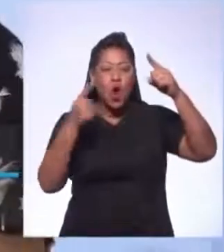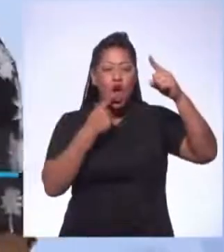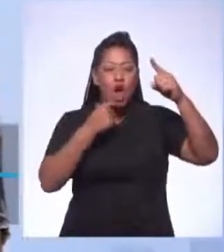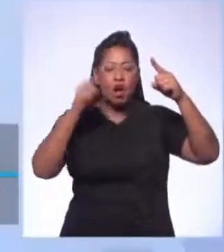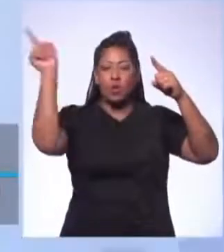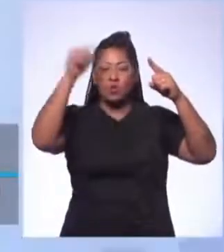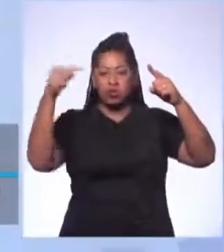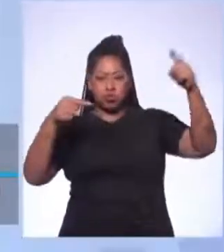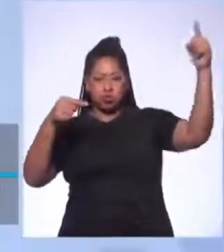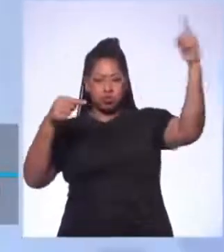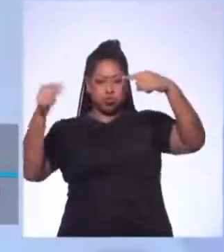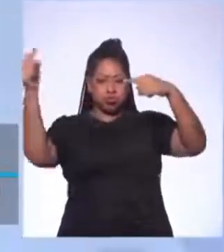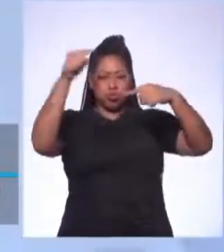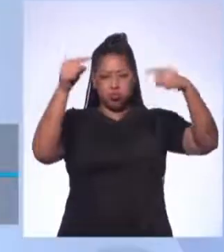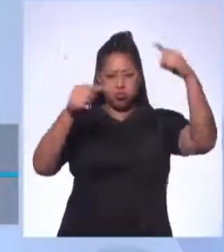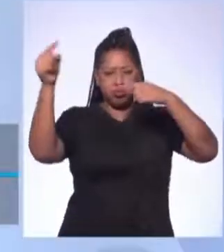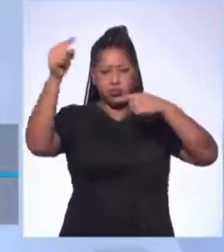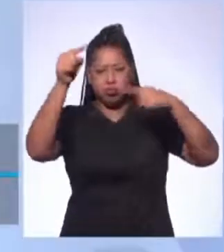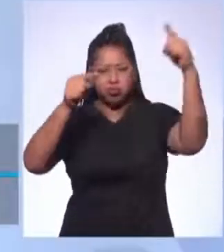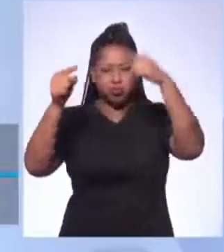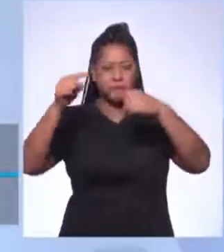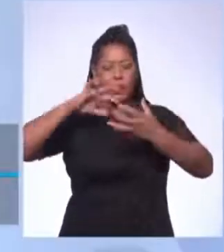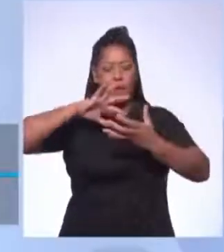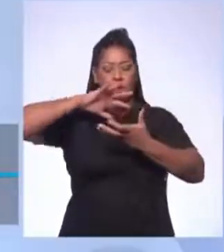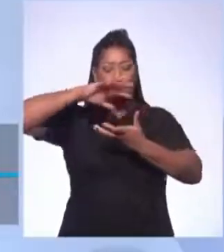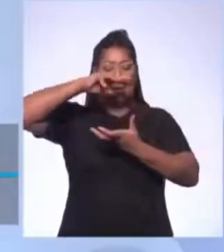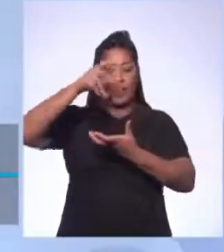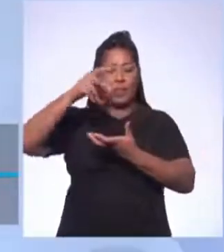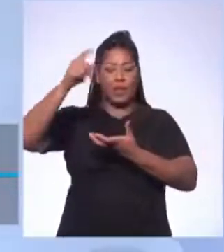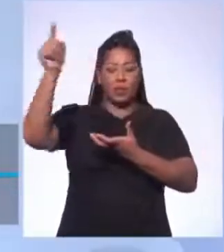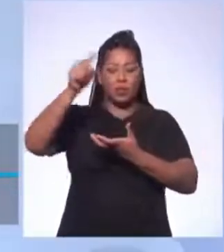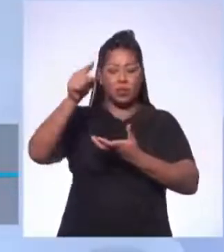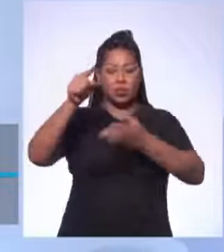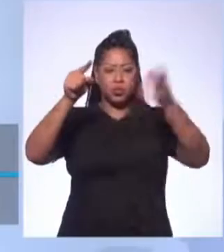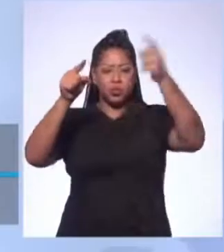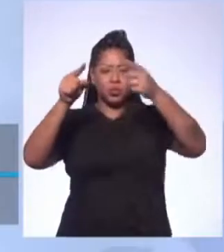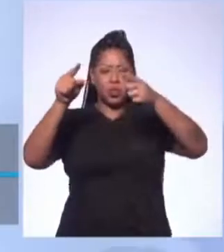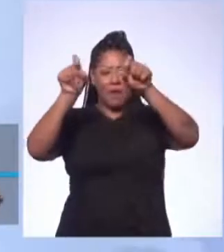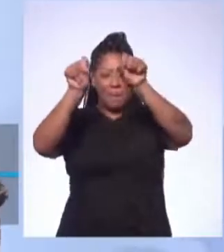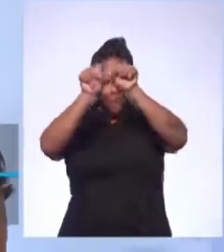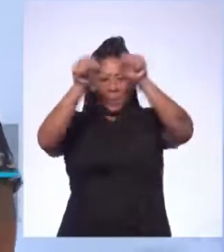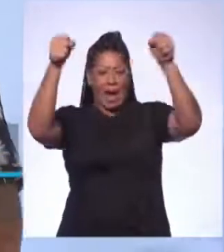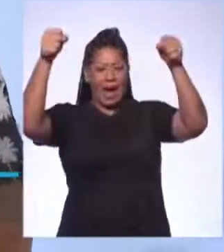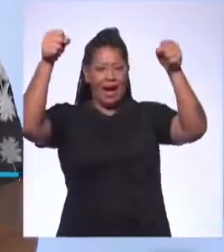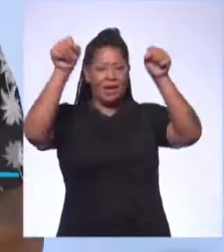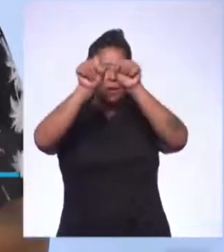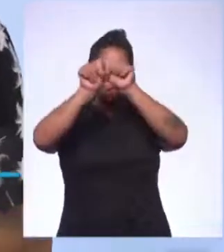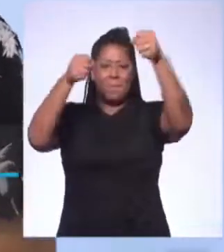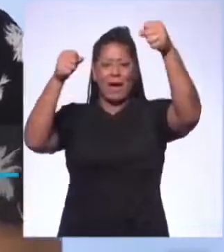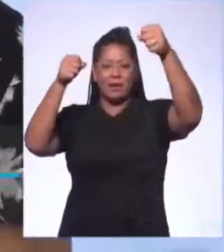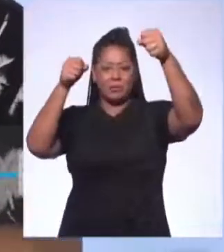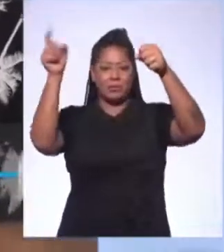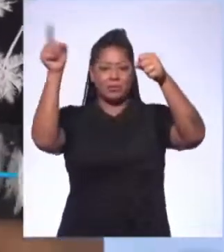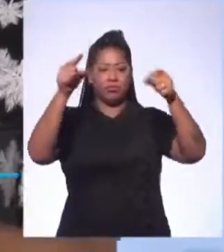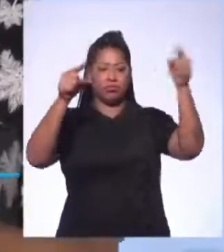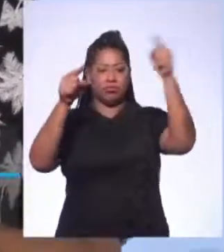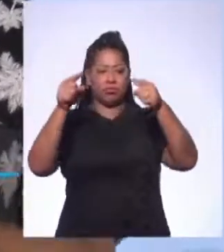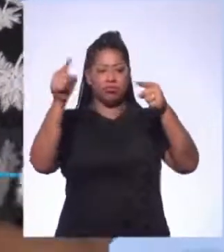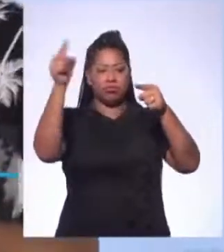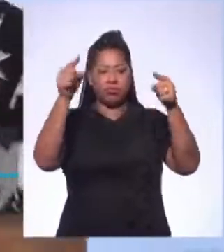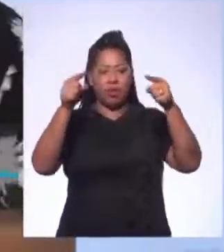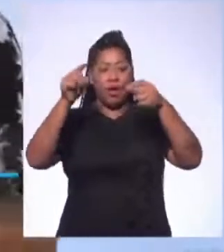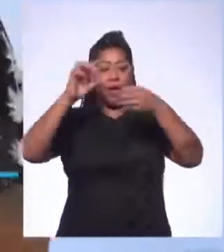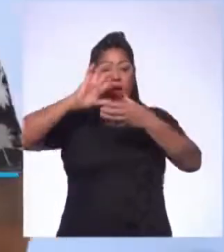eles incidem a Terra, ok, parte deles vão ficando retido aí na estratosfera,